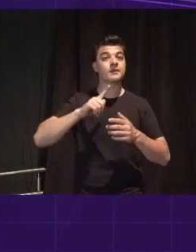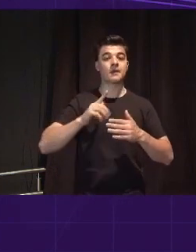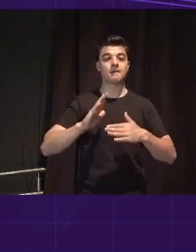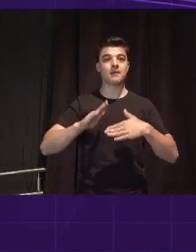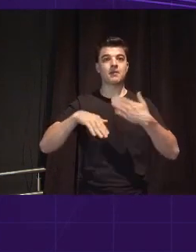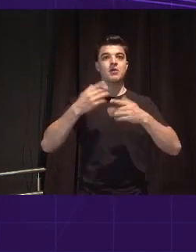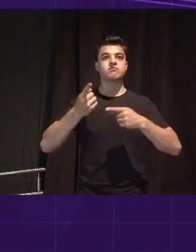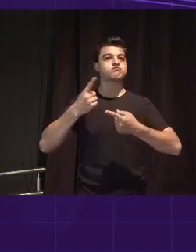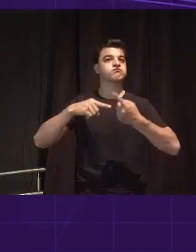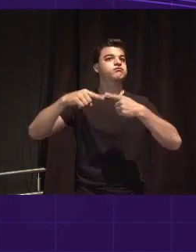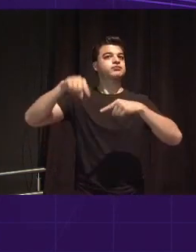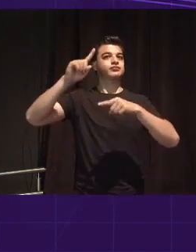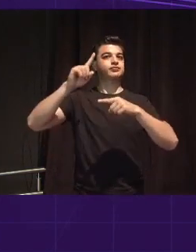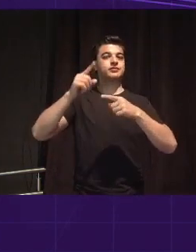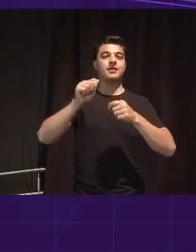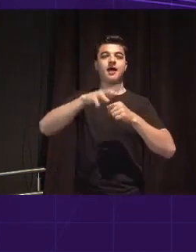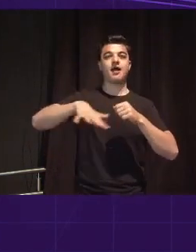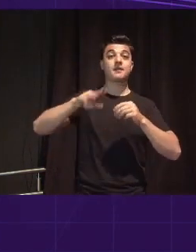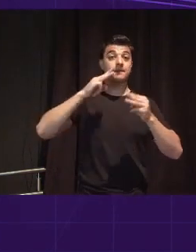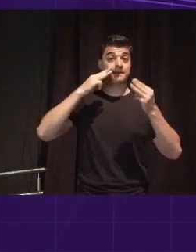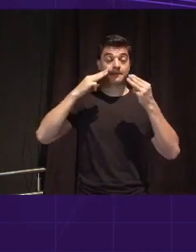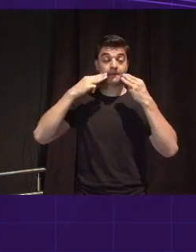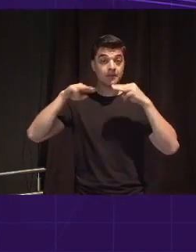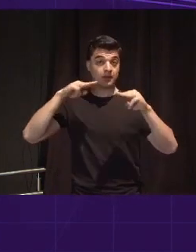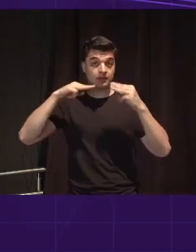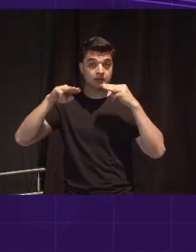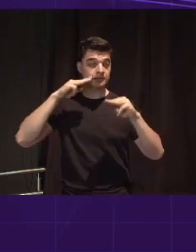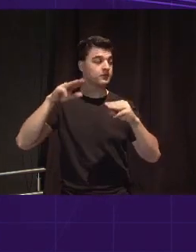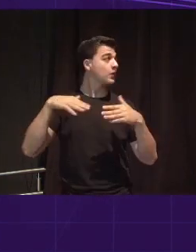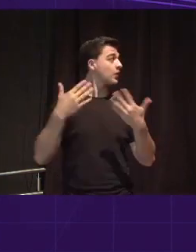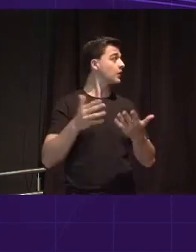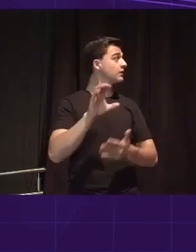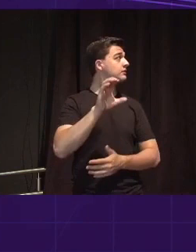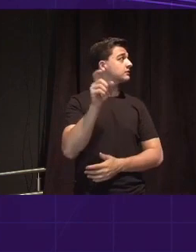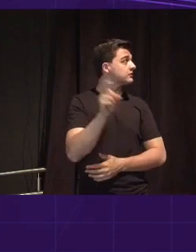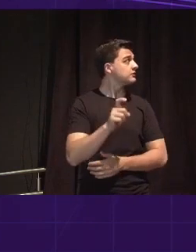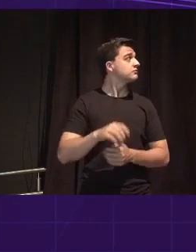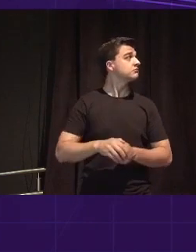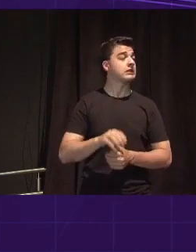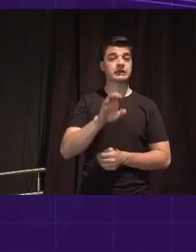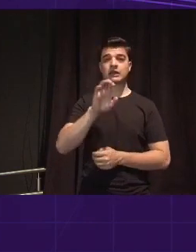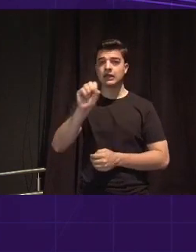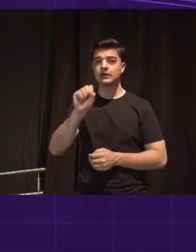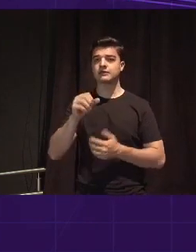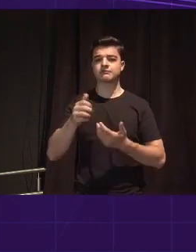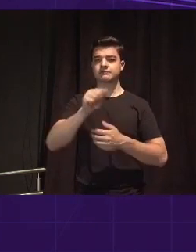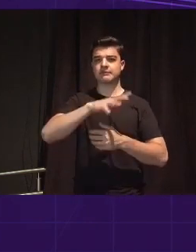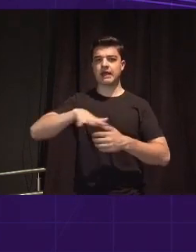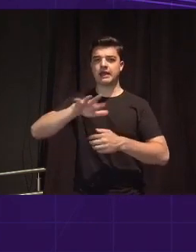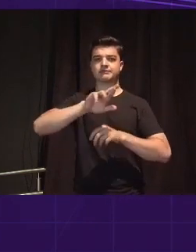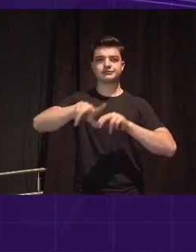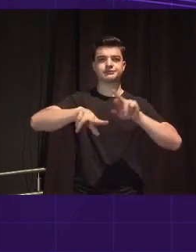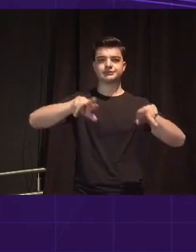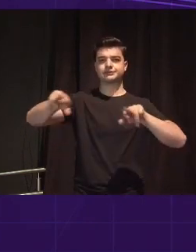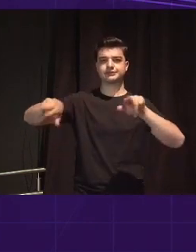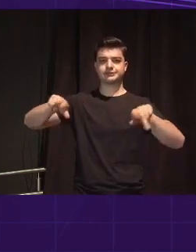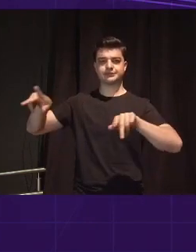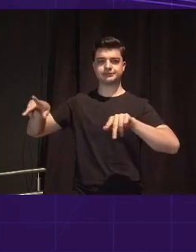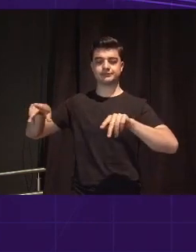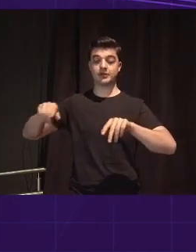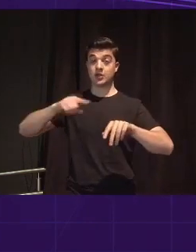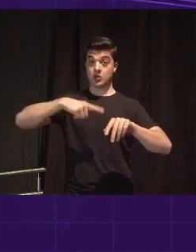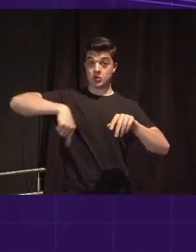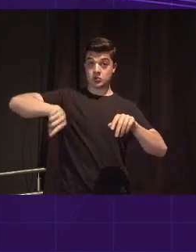áreas, como produto marketing, como CX, CS, sales e outras áreas, né? Então, assim, quando começa o discovery de alguma